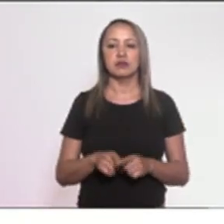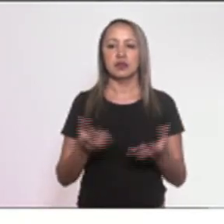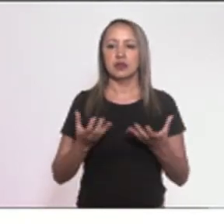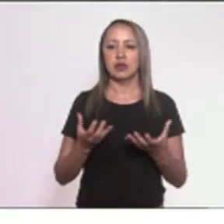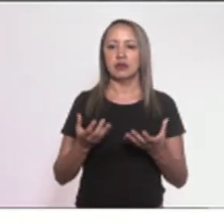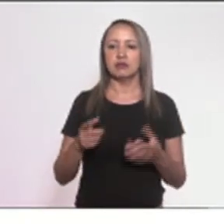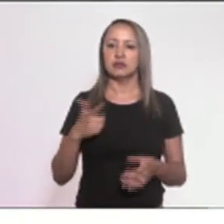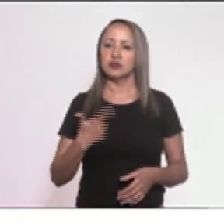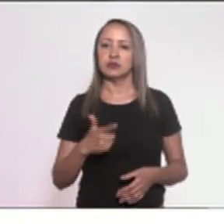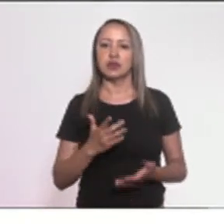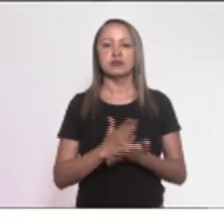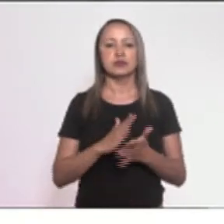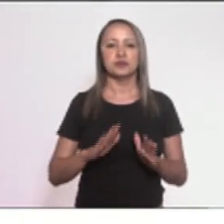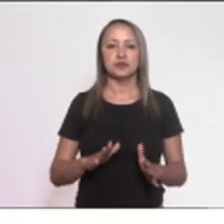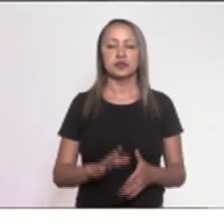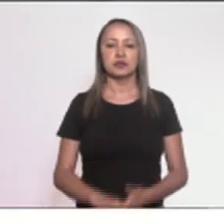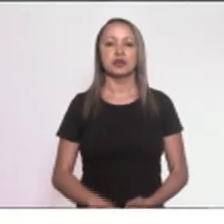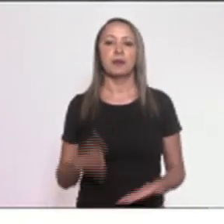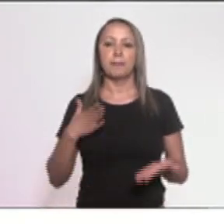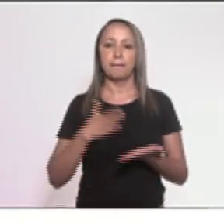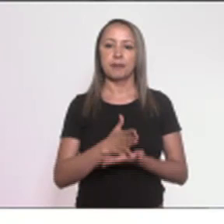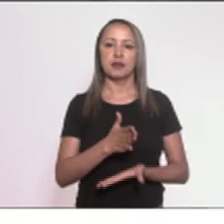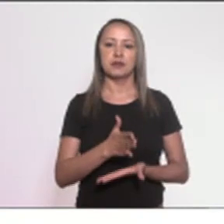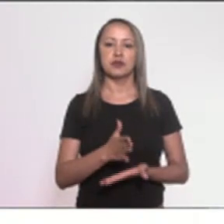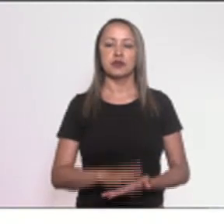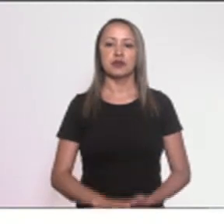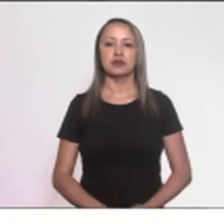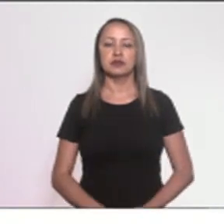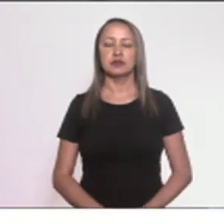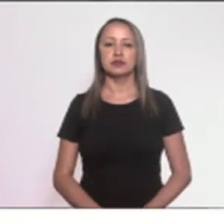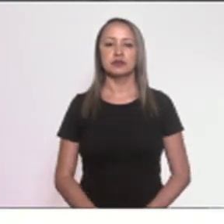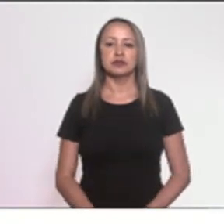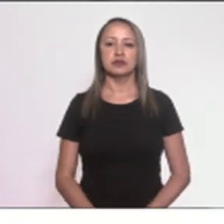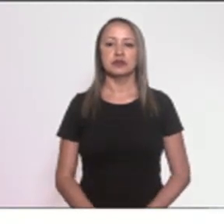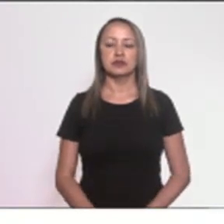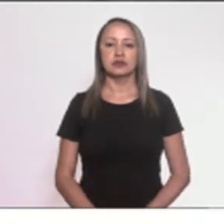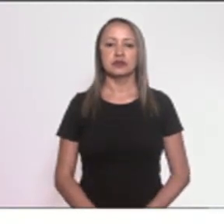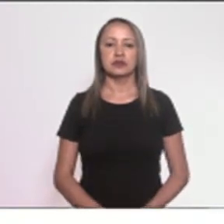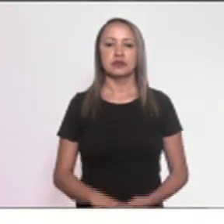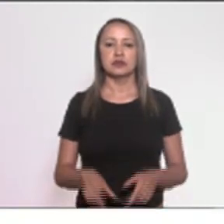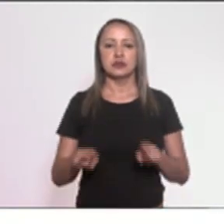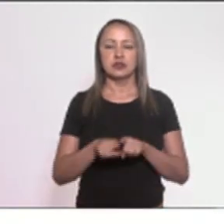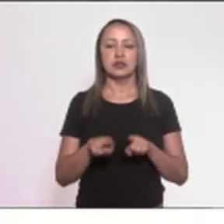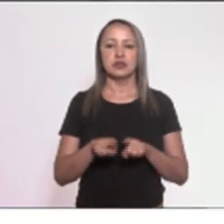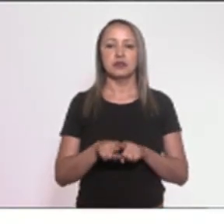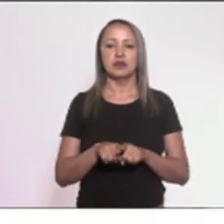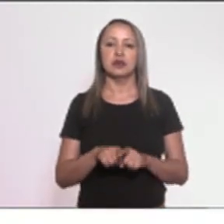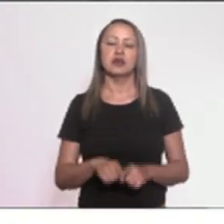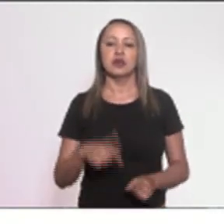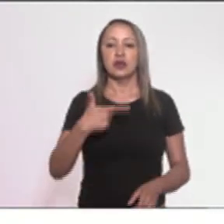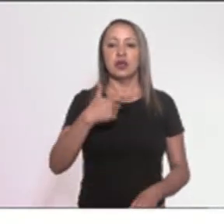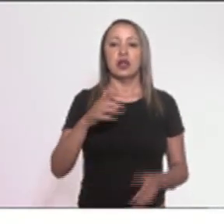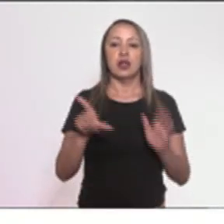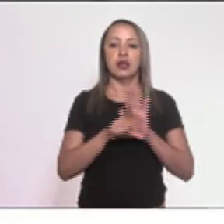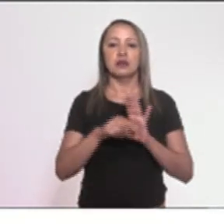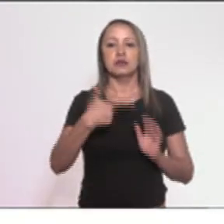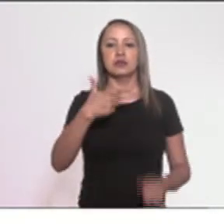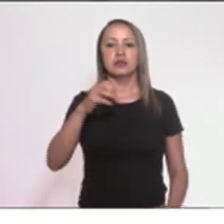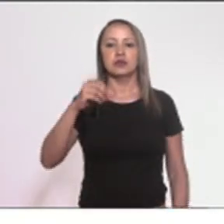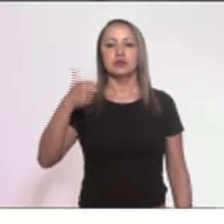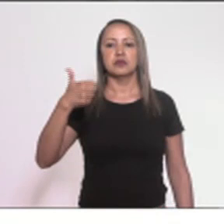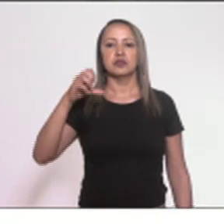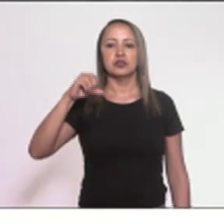em votação, os senhores que aprovam, eles como estão aprovados, vai à publicação. Requerimento número 120/2019, de autoria do deputado Léo